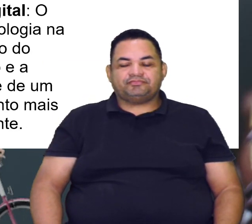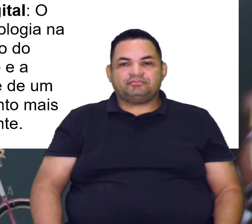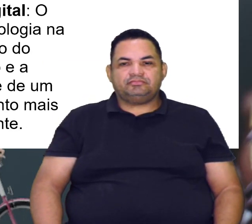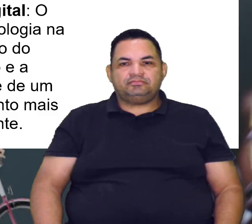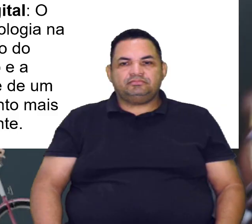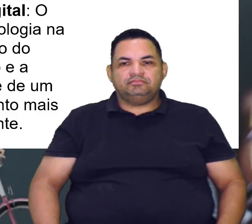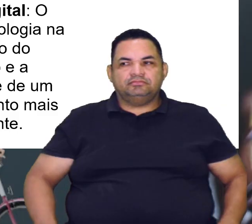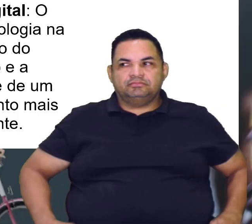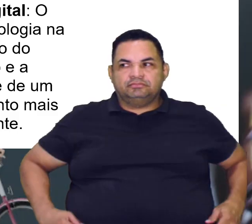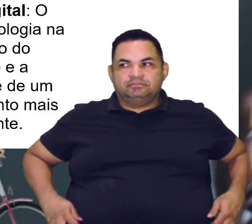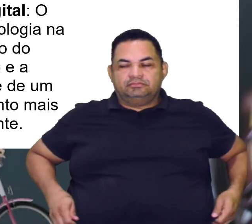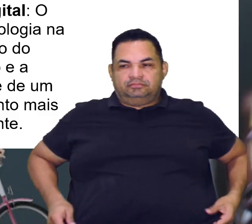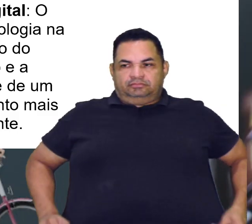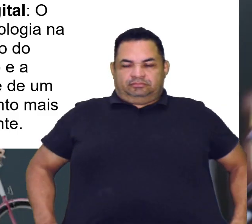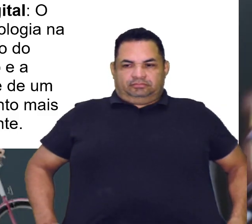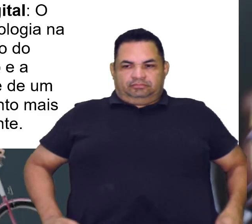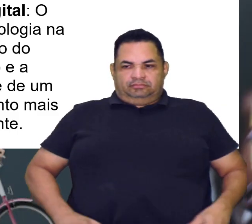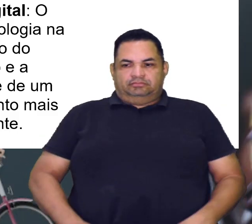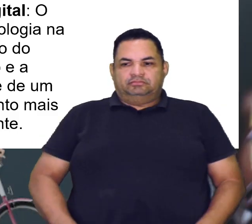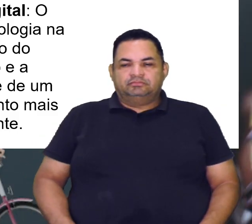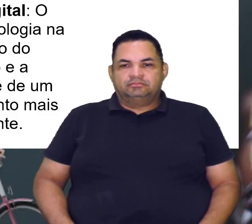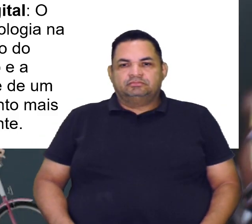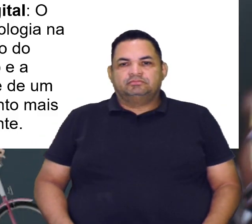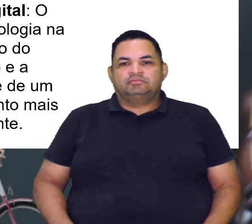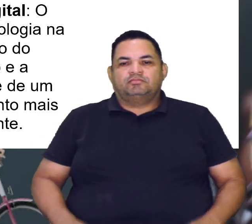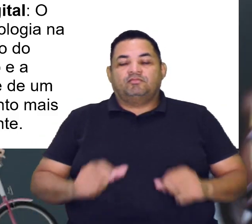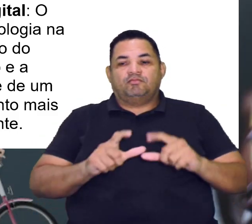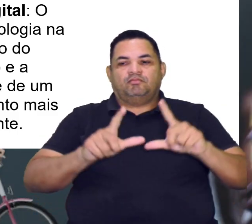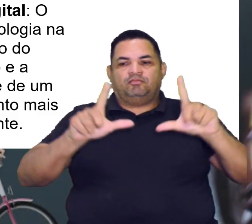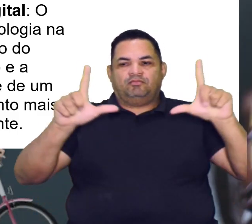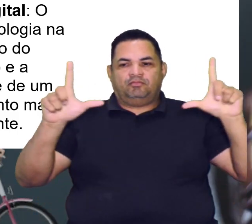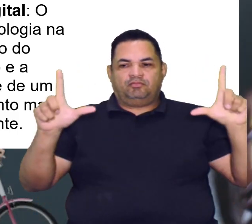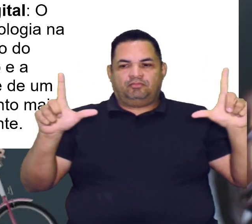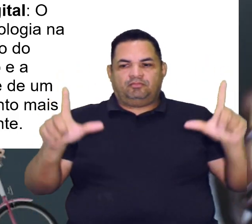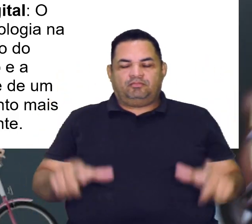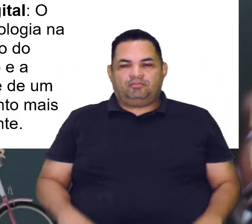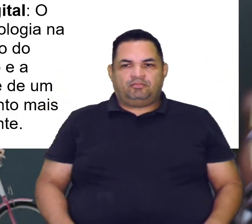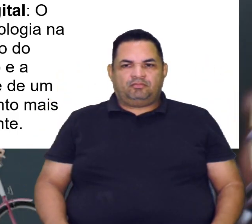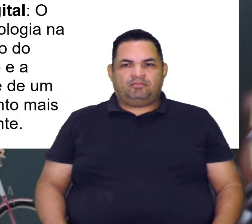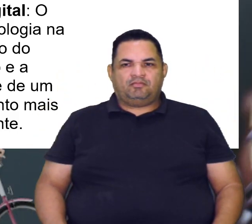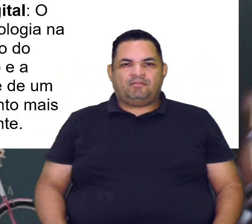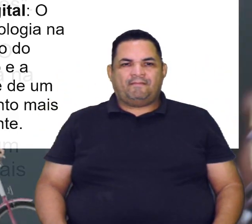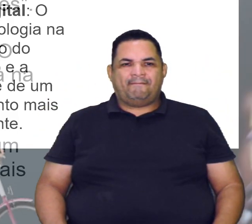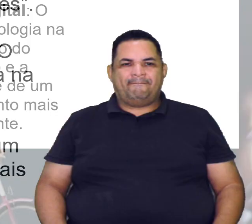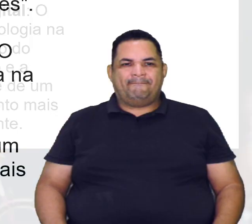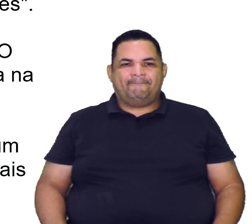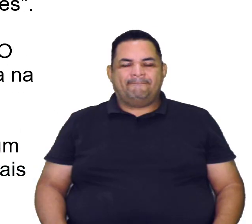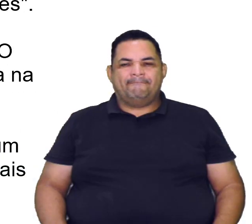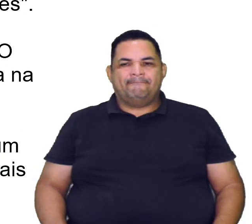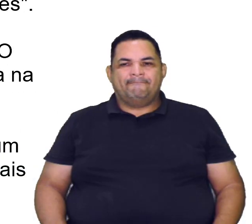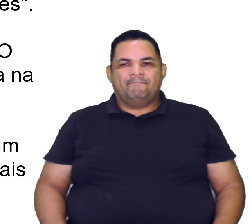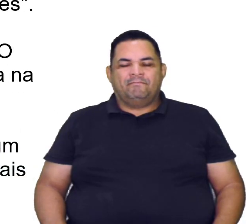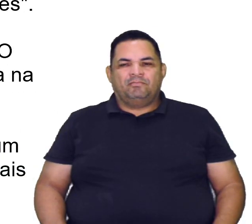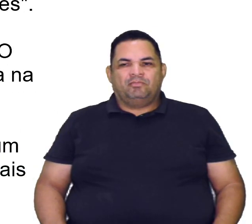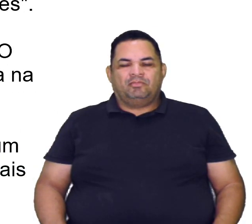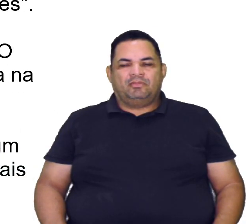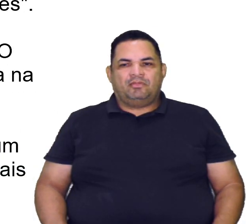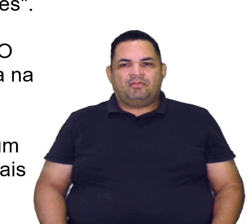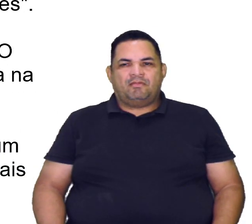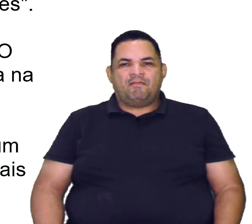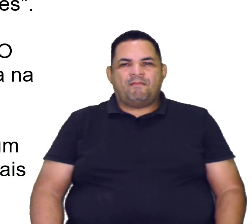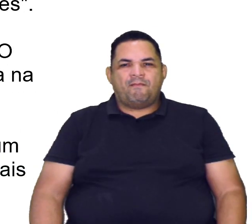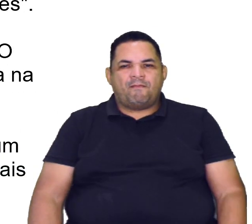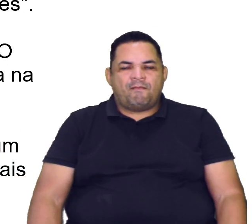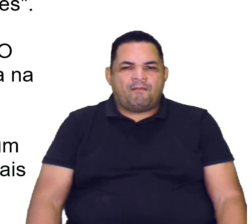Olha só. E aí eu vou expandir aqui essa tela. Dá uma olhada aí, eu vou pedir para o meu diretor abrir aqui essa tela,